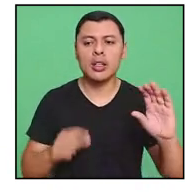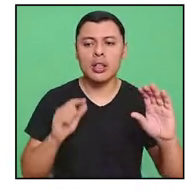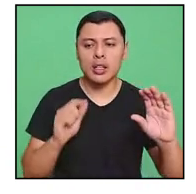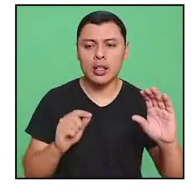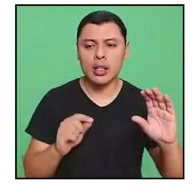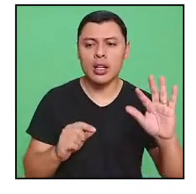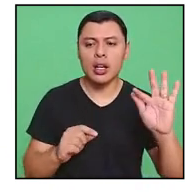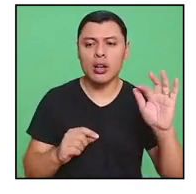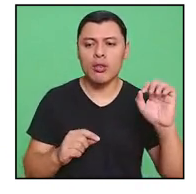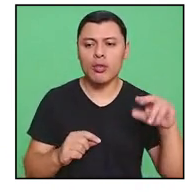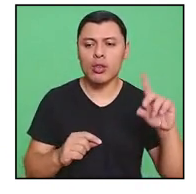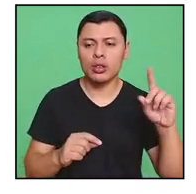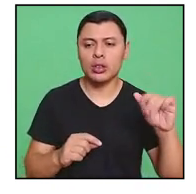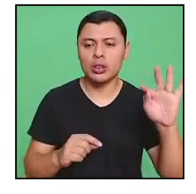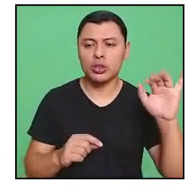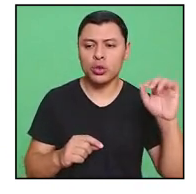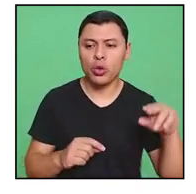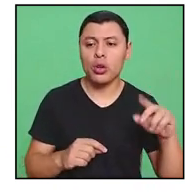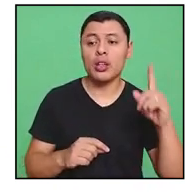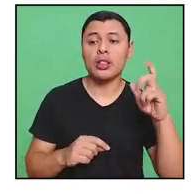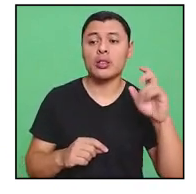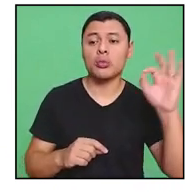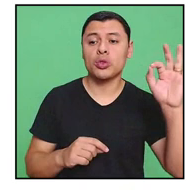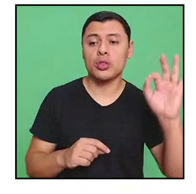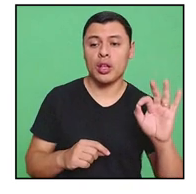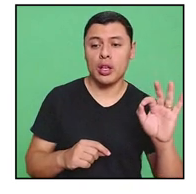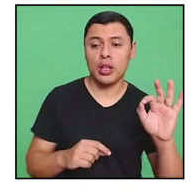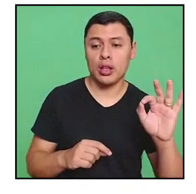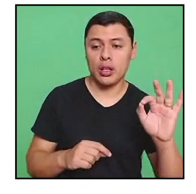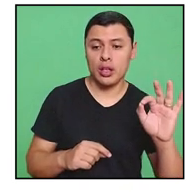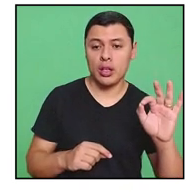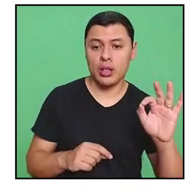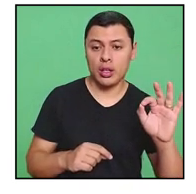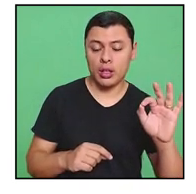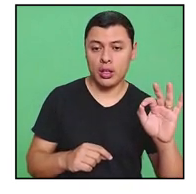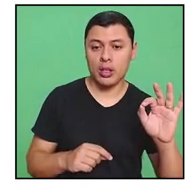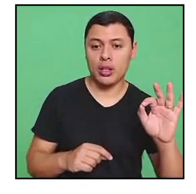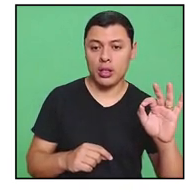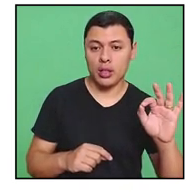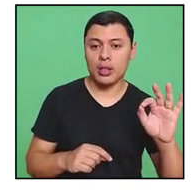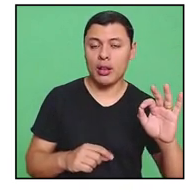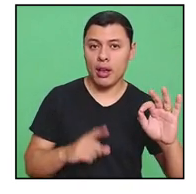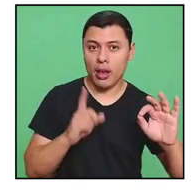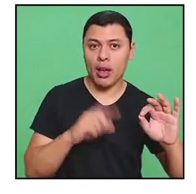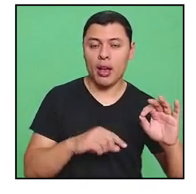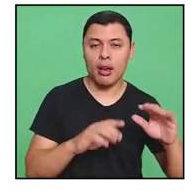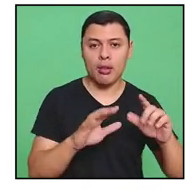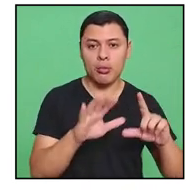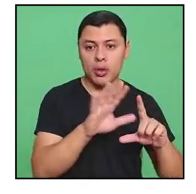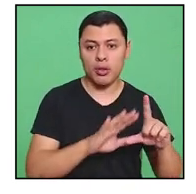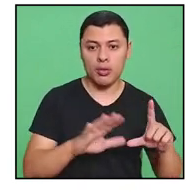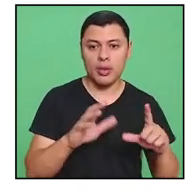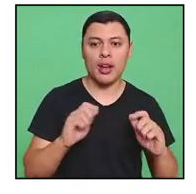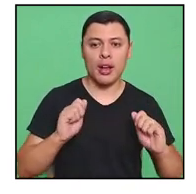Foundation Foundation cobre. cobre. Foundation é uma das plataformas curadas onde